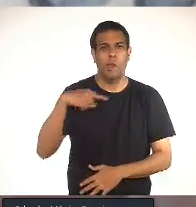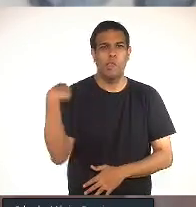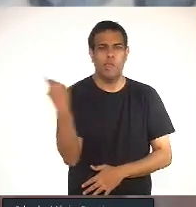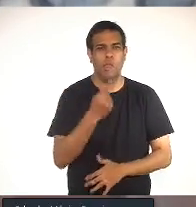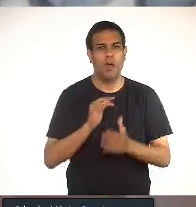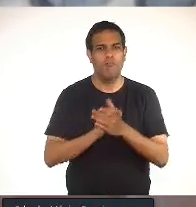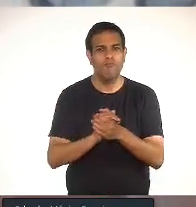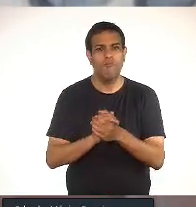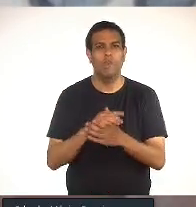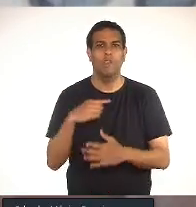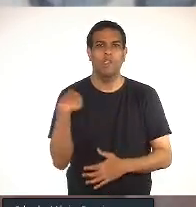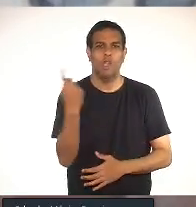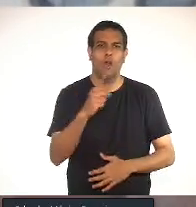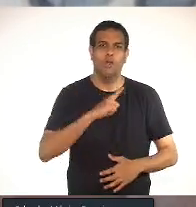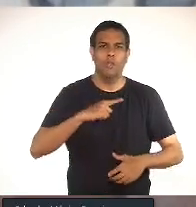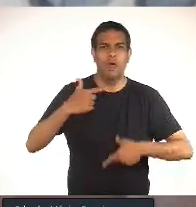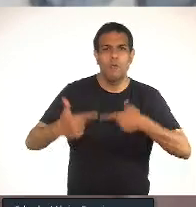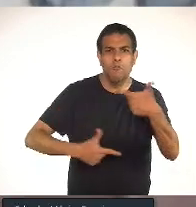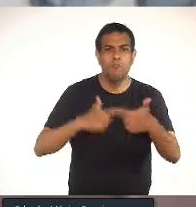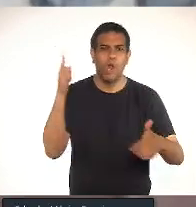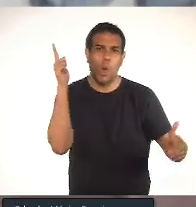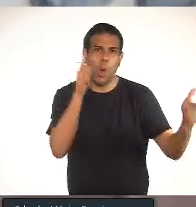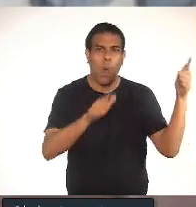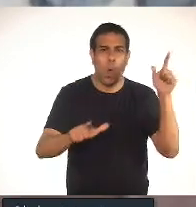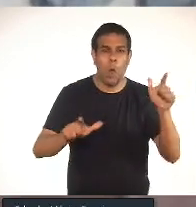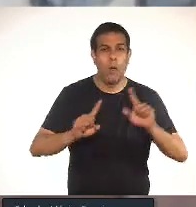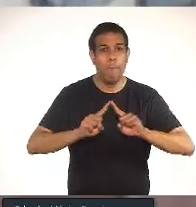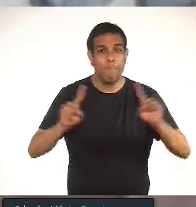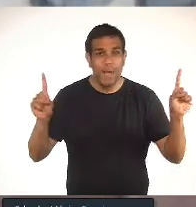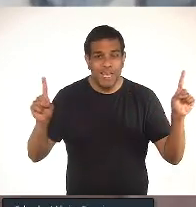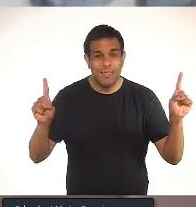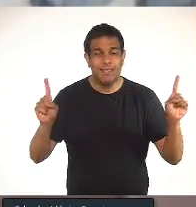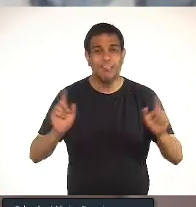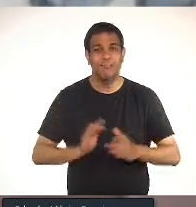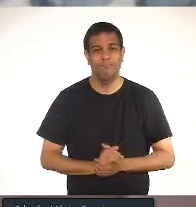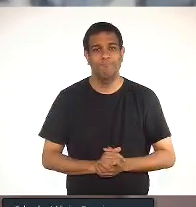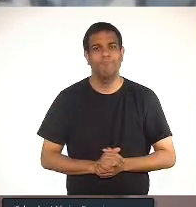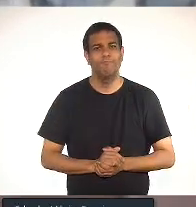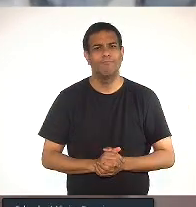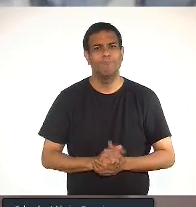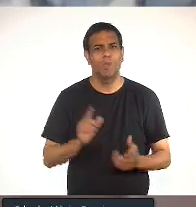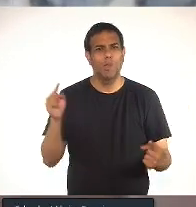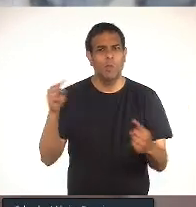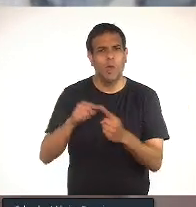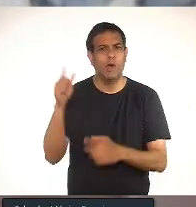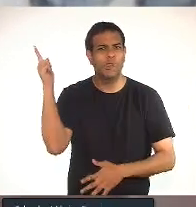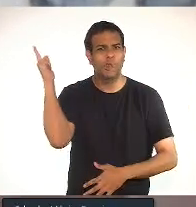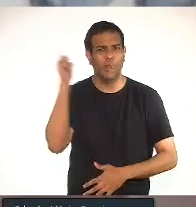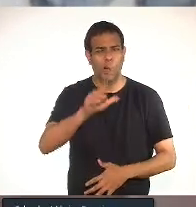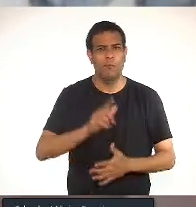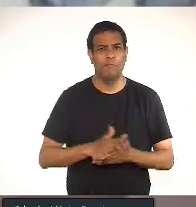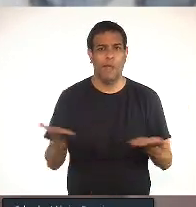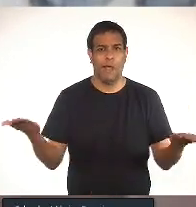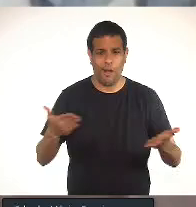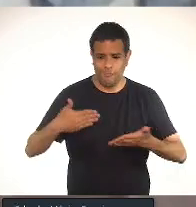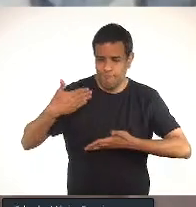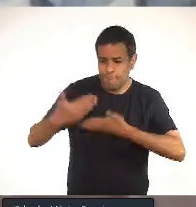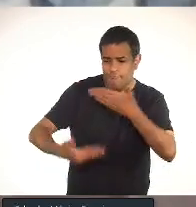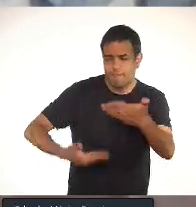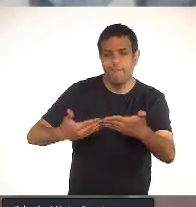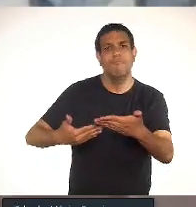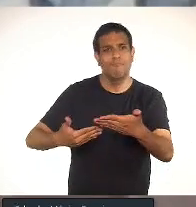Nós ainda temos muito a conquistar, mas estamos conquistando. Esse